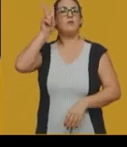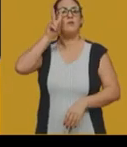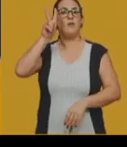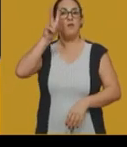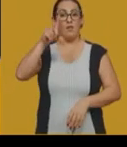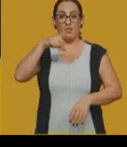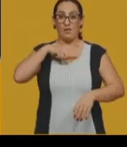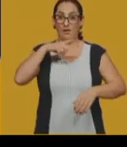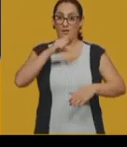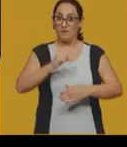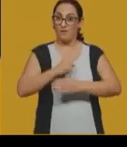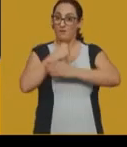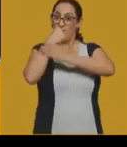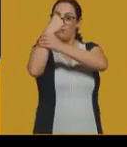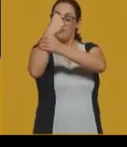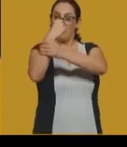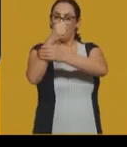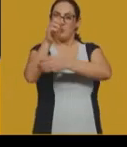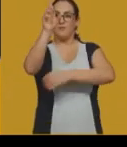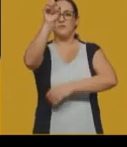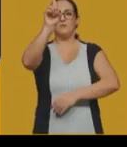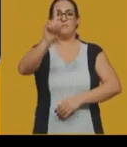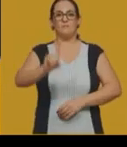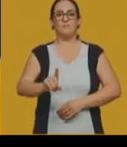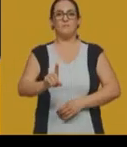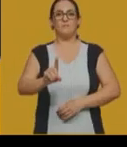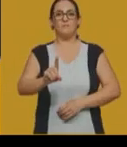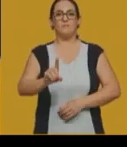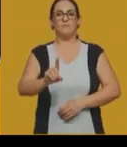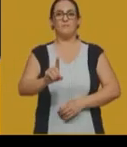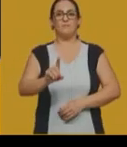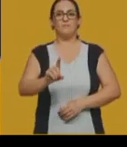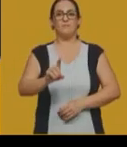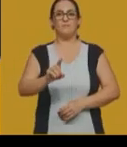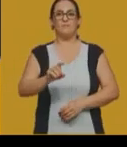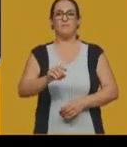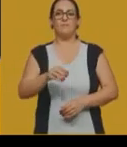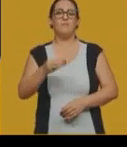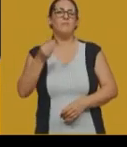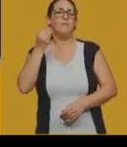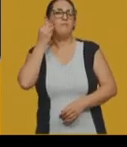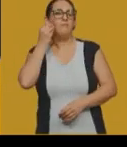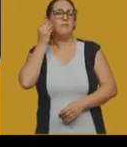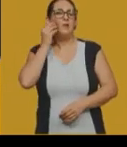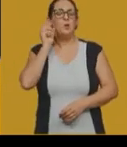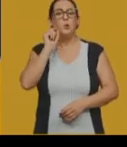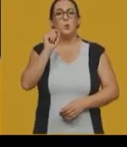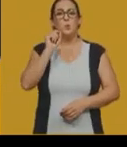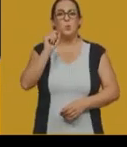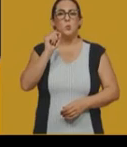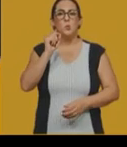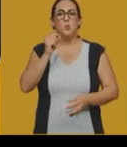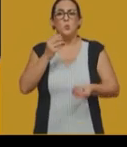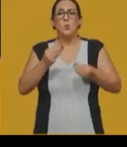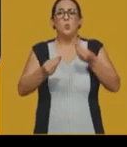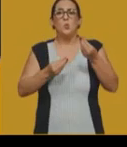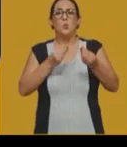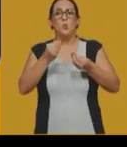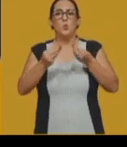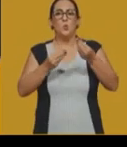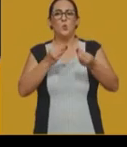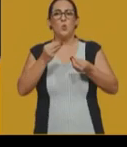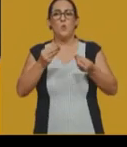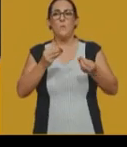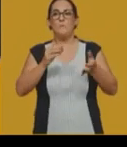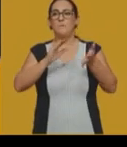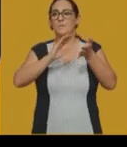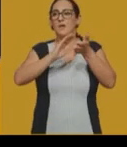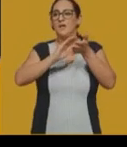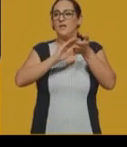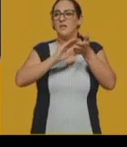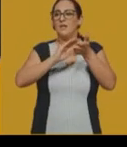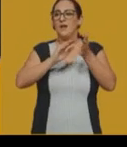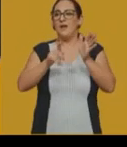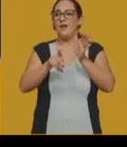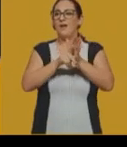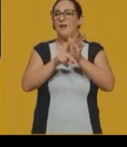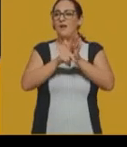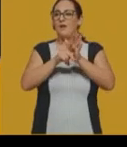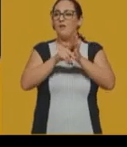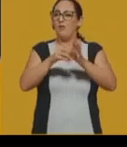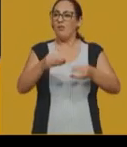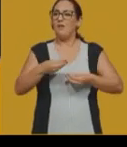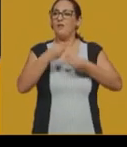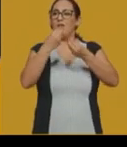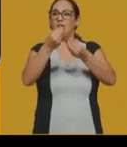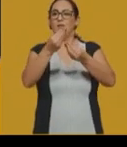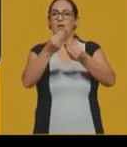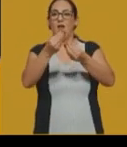a gente percebe aí que há uma tentativa, né, de compensar as perdas que são provocadas pela discriminação, pela marginalização dos